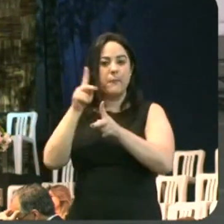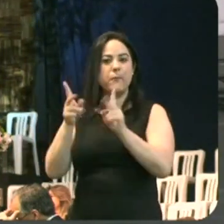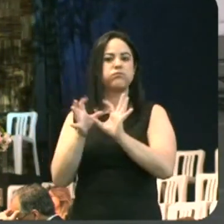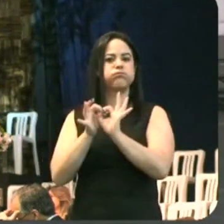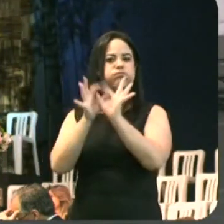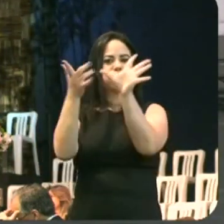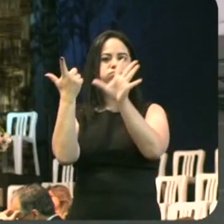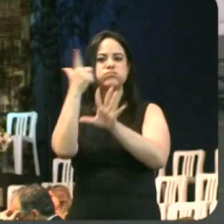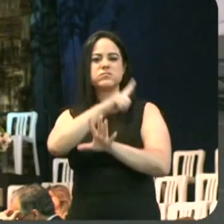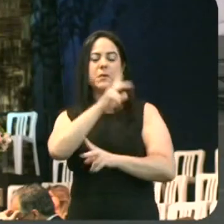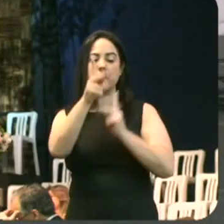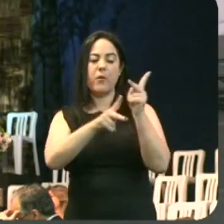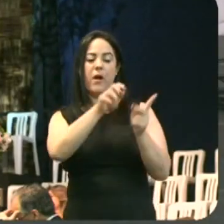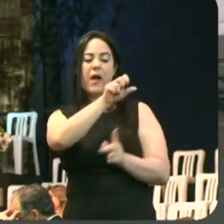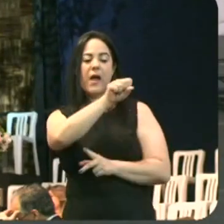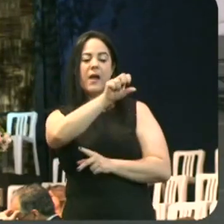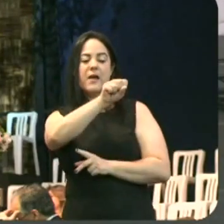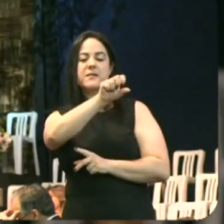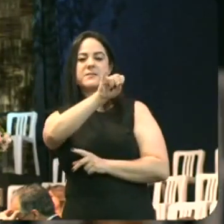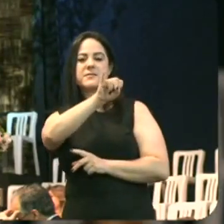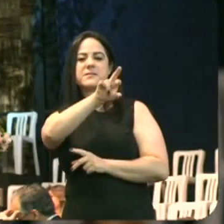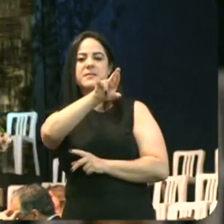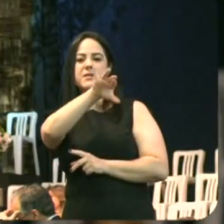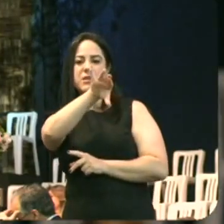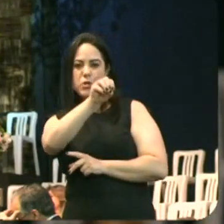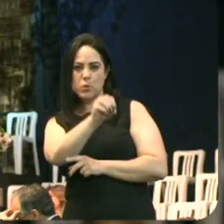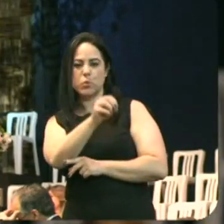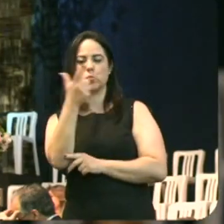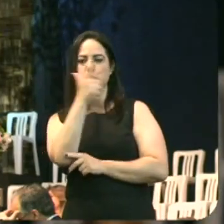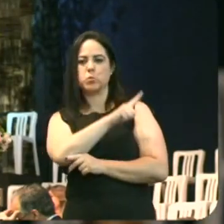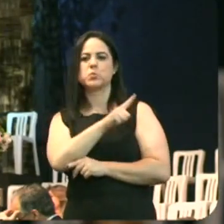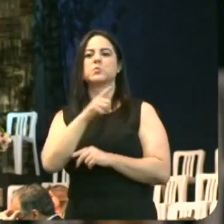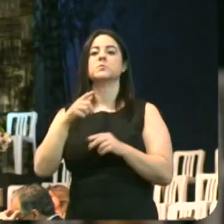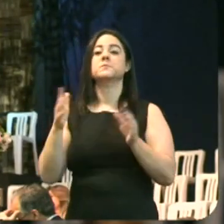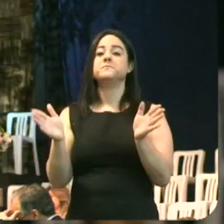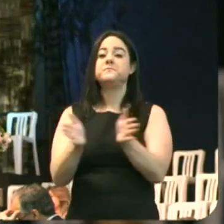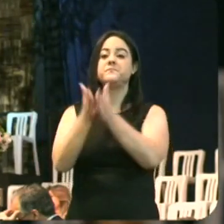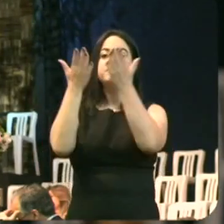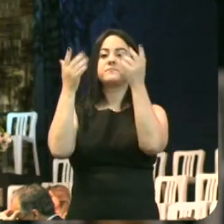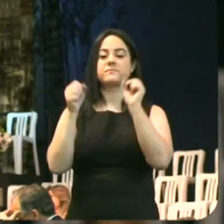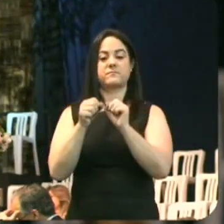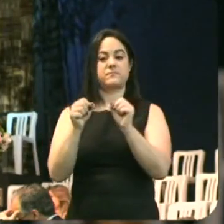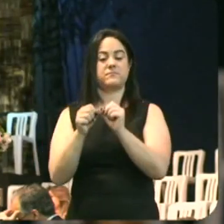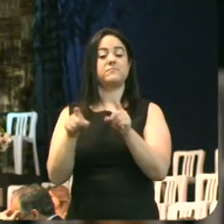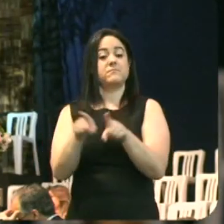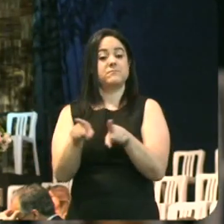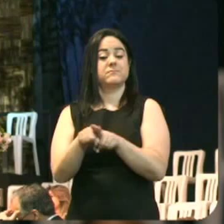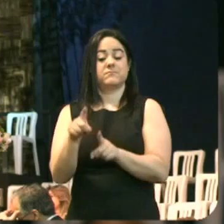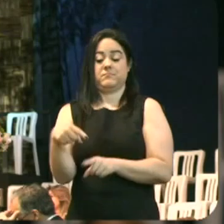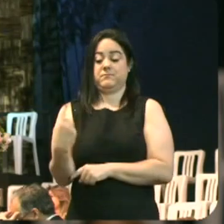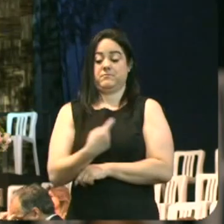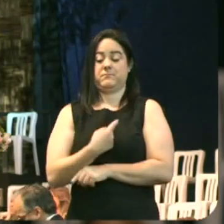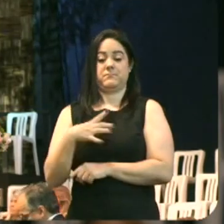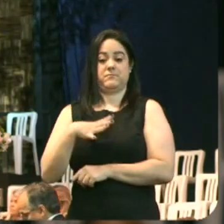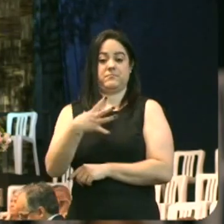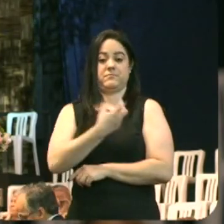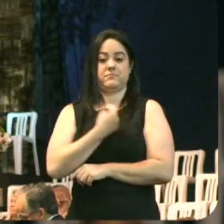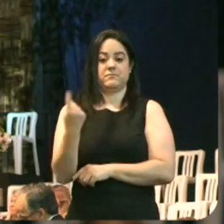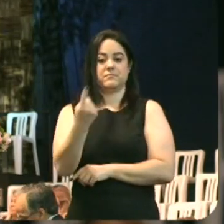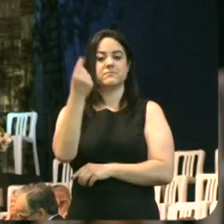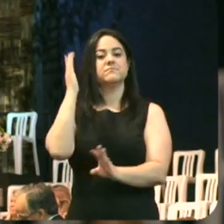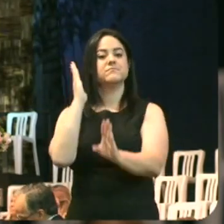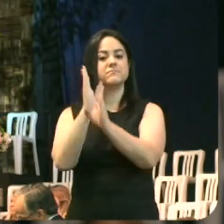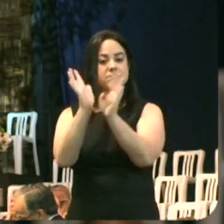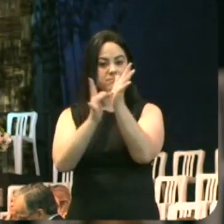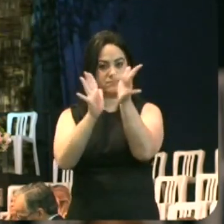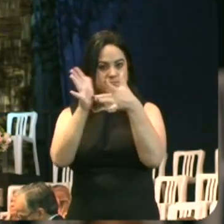dos assírios, e o milagre que Ele faria na nossa salvação eterna na vinda de